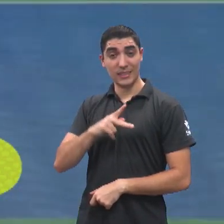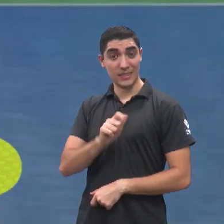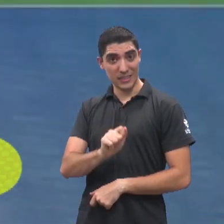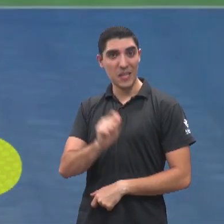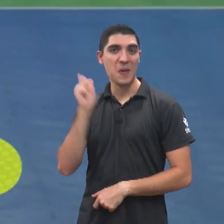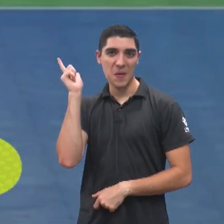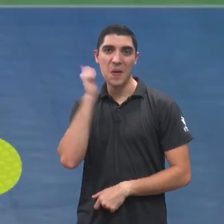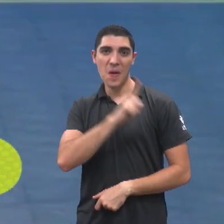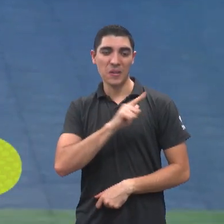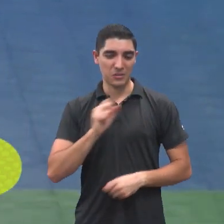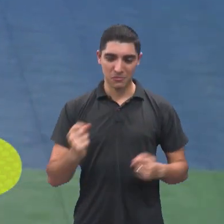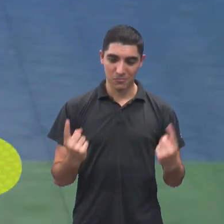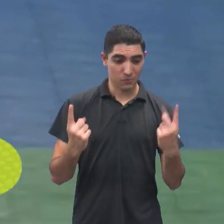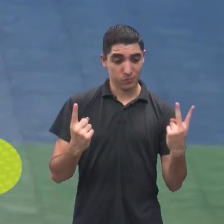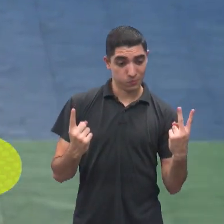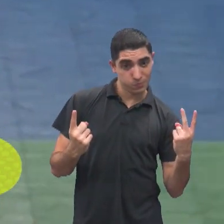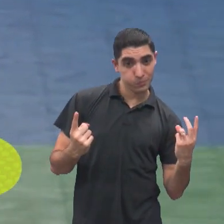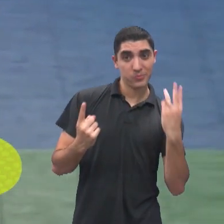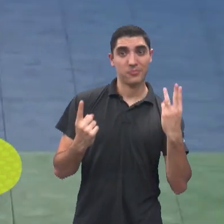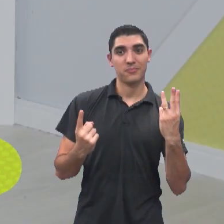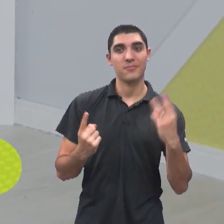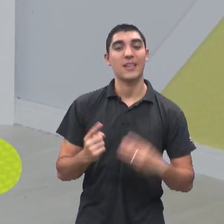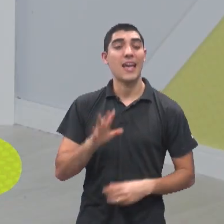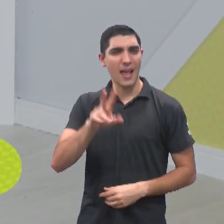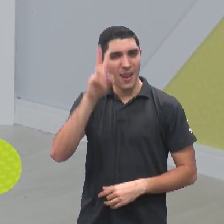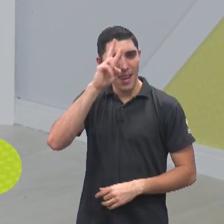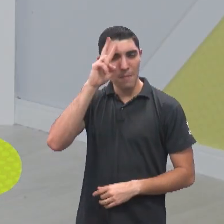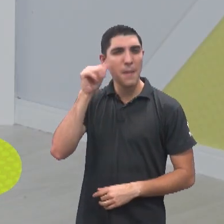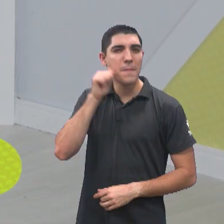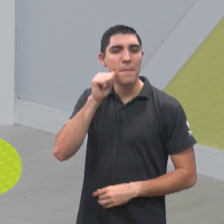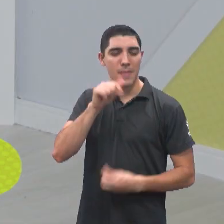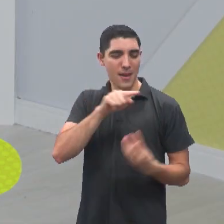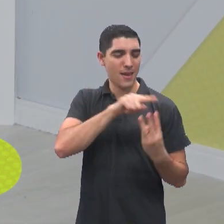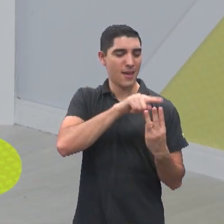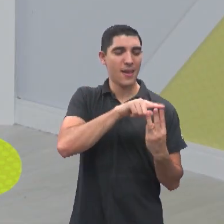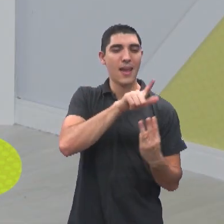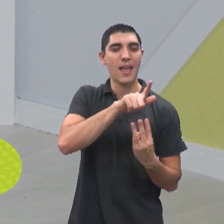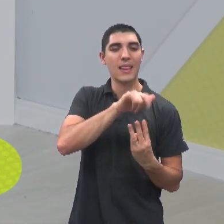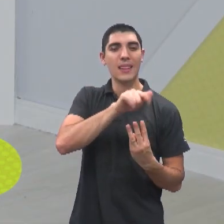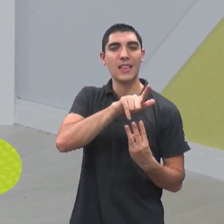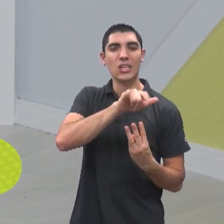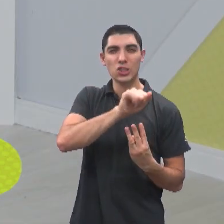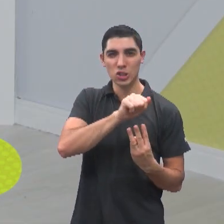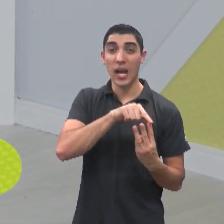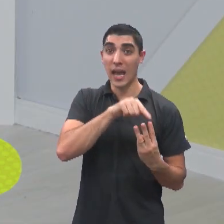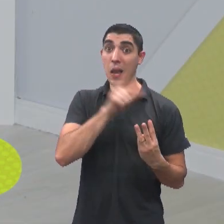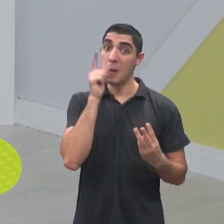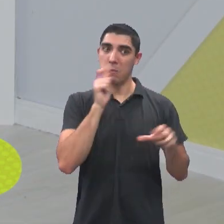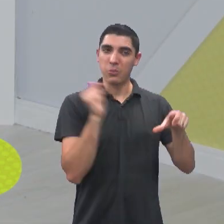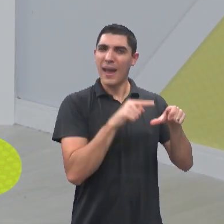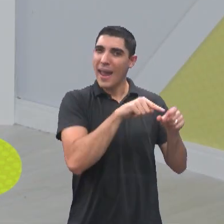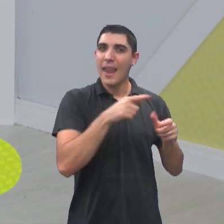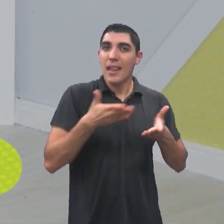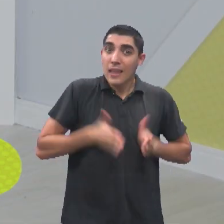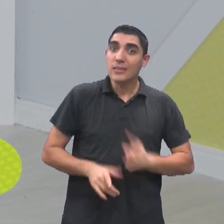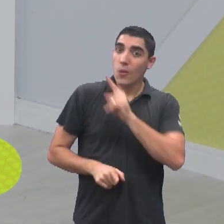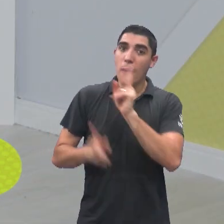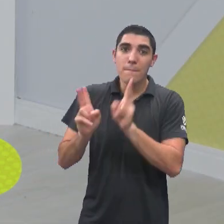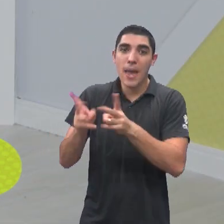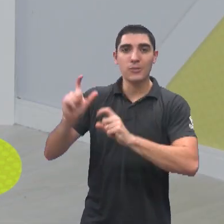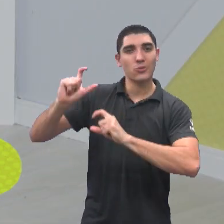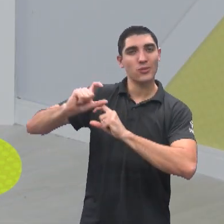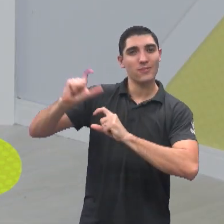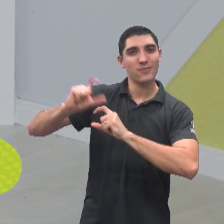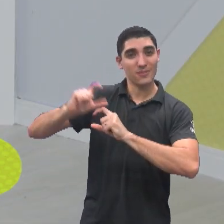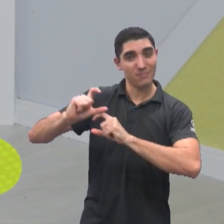viu aqui na sexta-feira, ela falando da emoção de voltar à sua terra natal, Lígia participando e com um gol e um passe, vitória do São